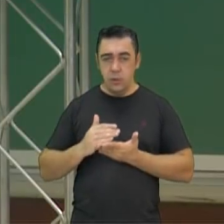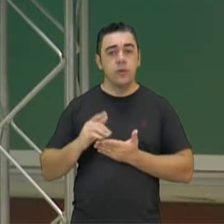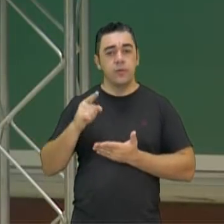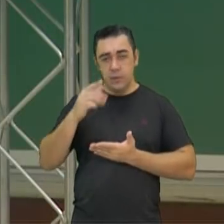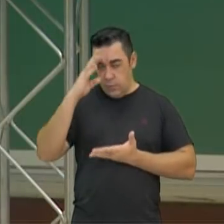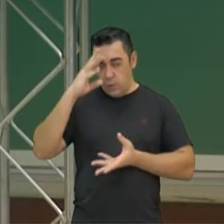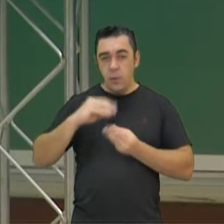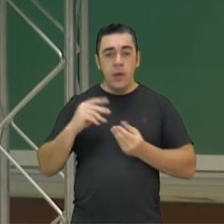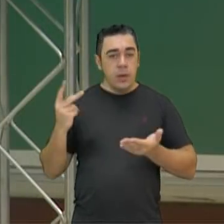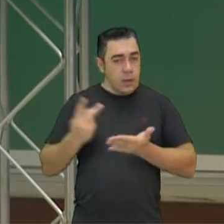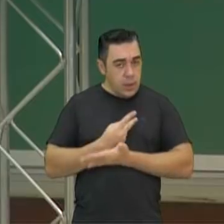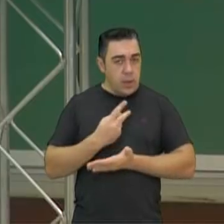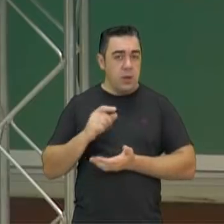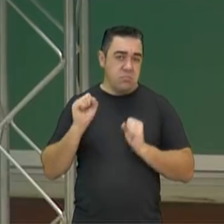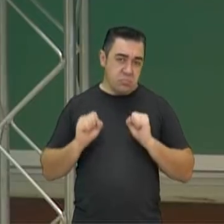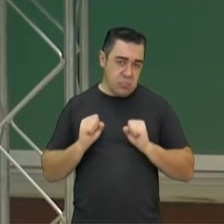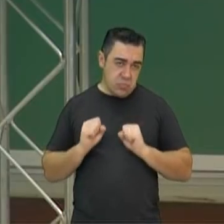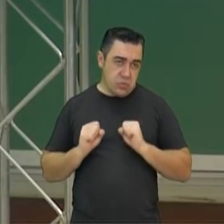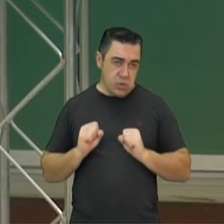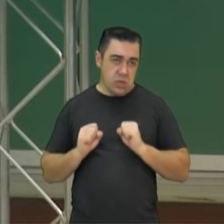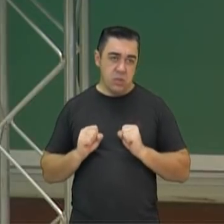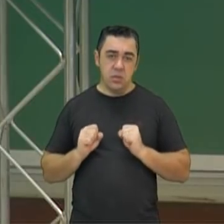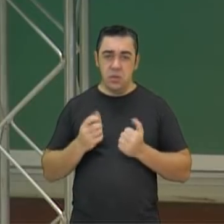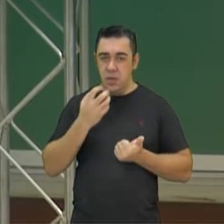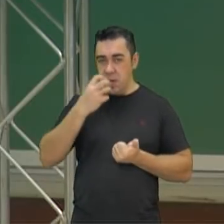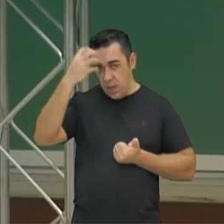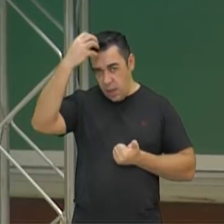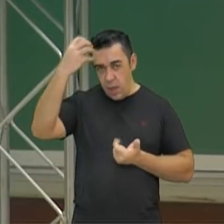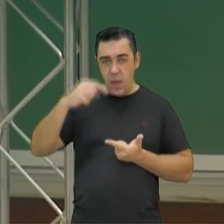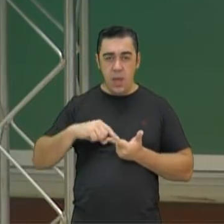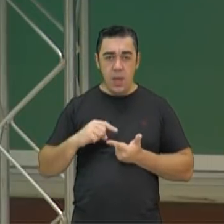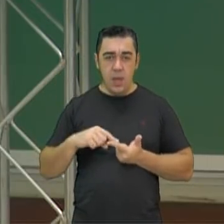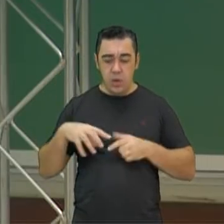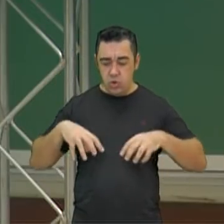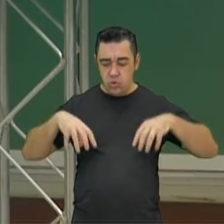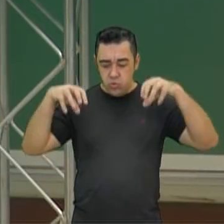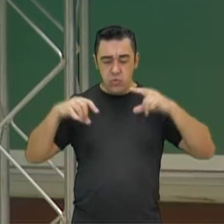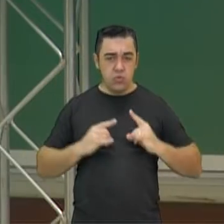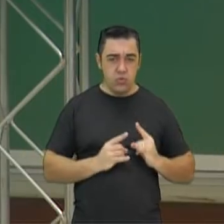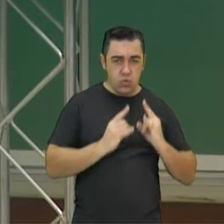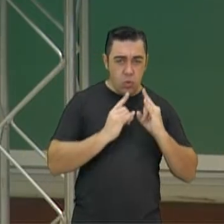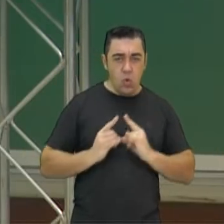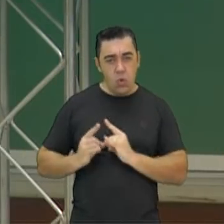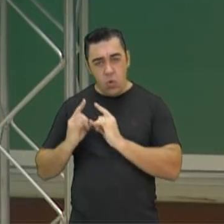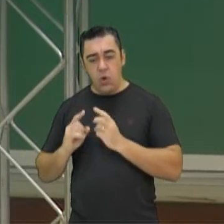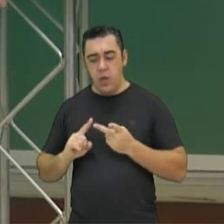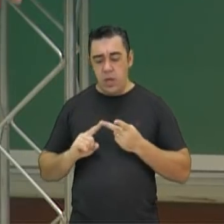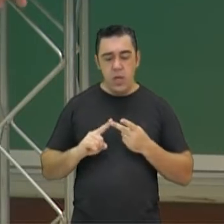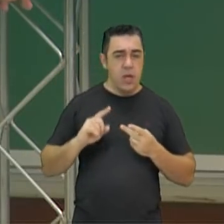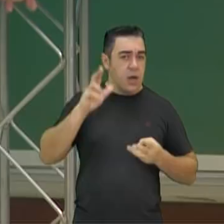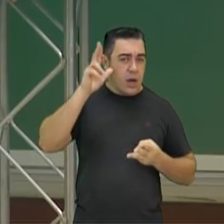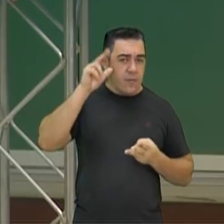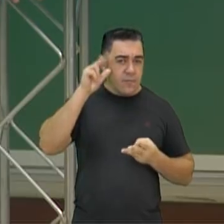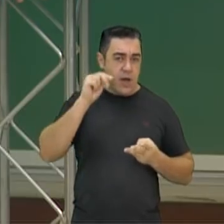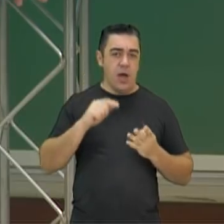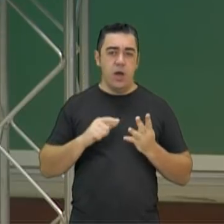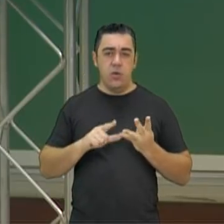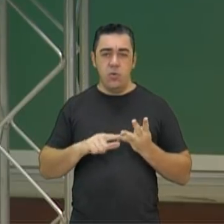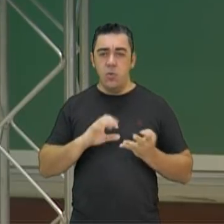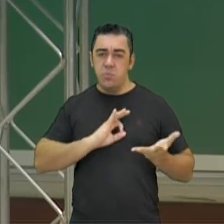está errado. Então, aqui poderia ser um rei, uma torre, né, um cavalo, qualquer peça, menos o peão.